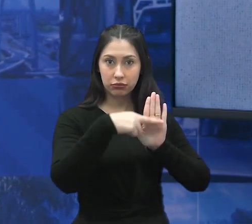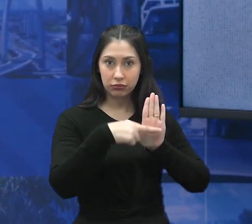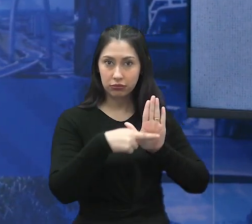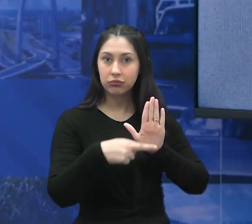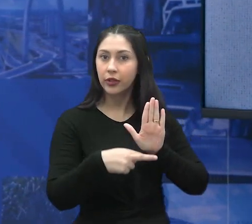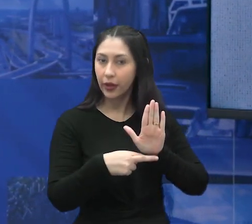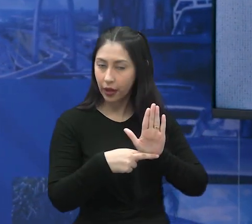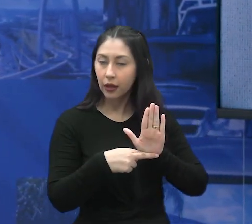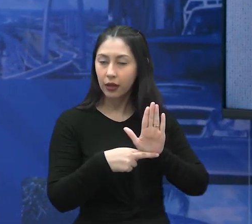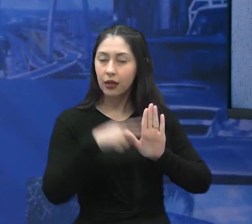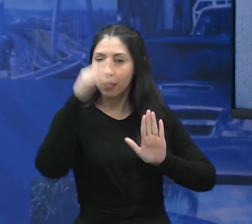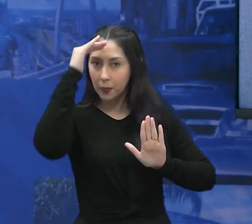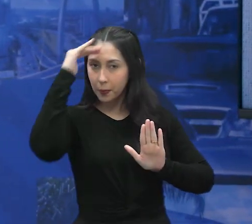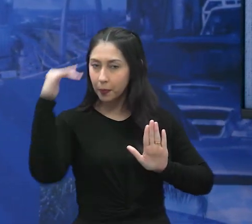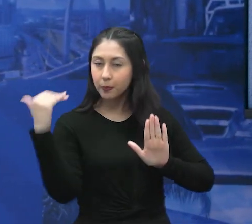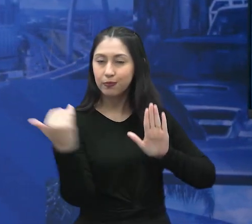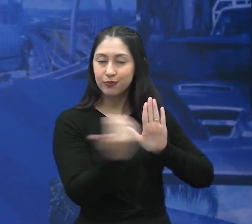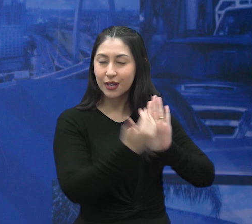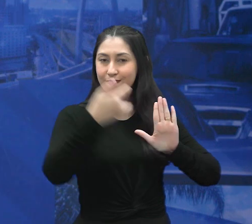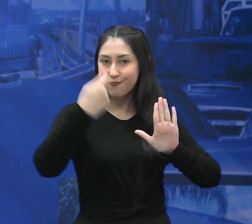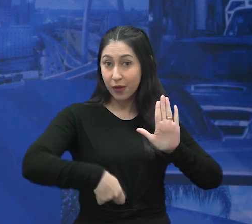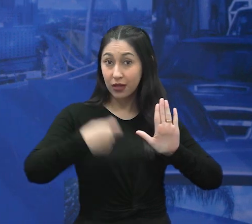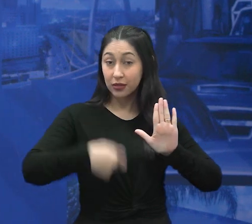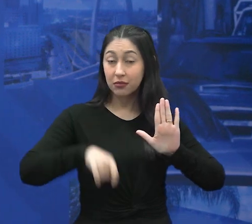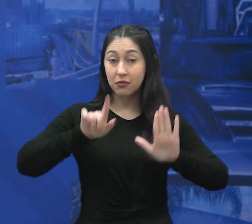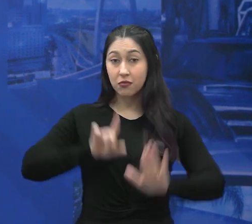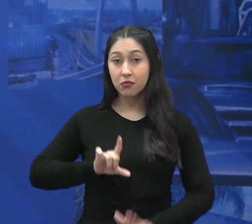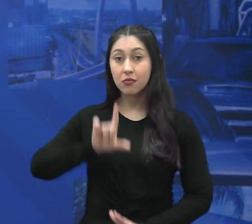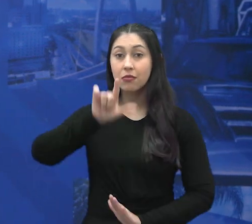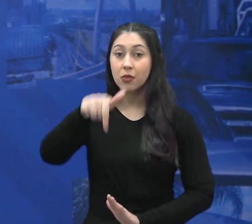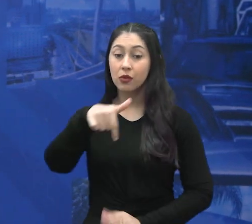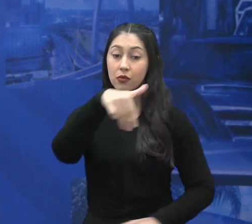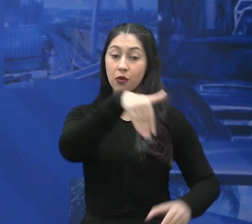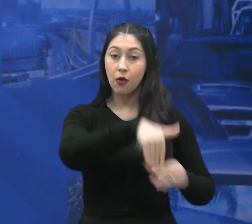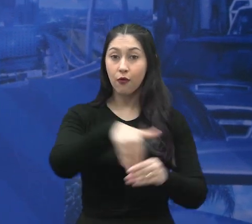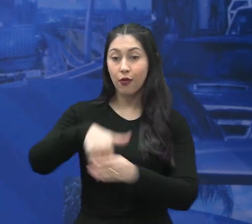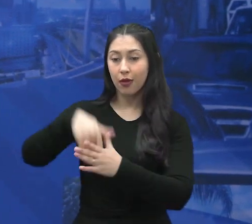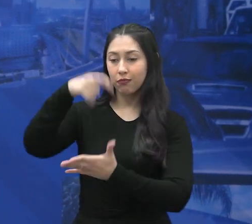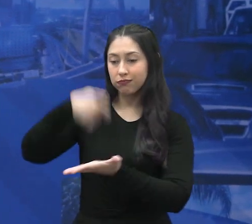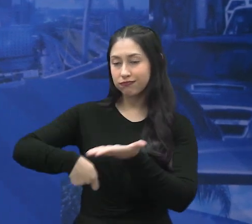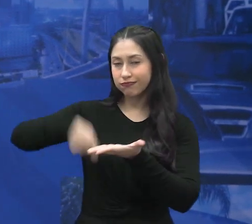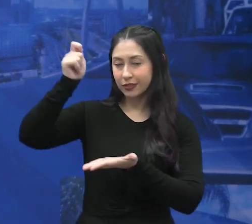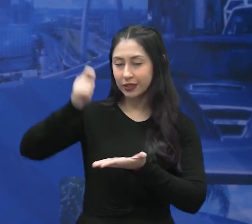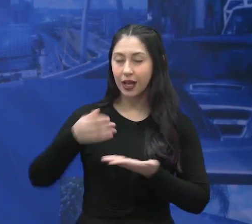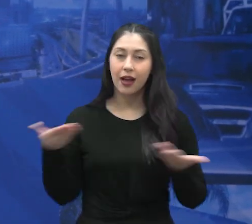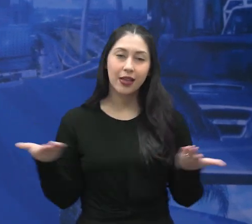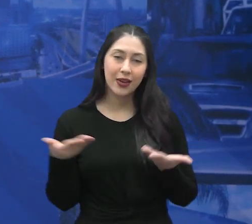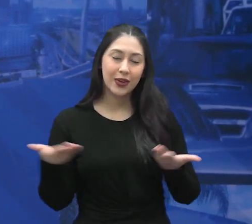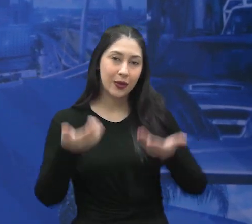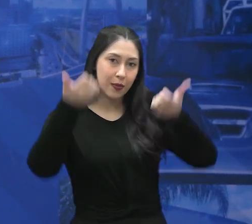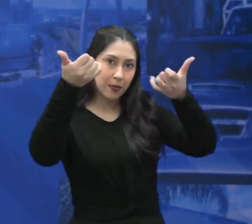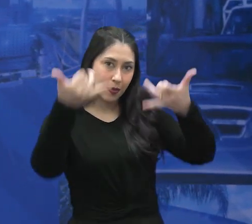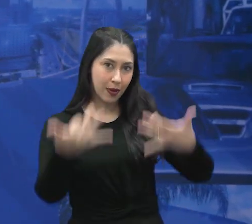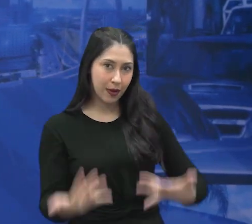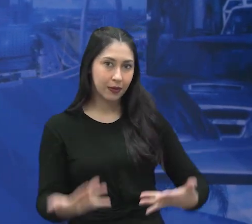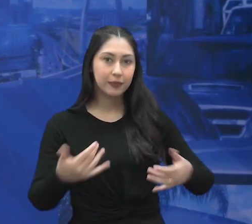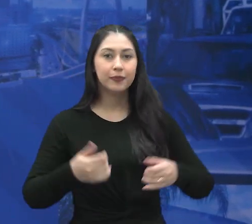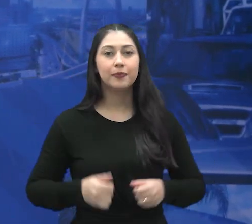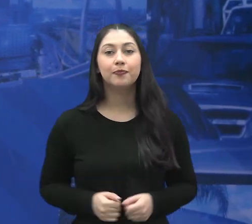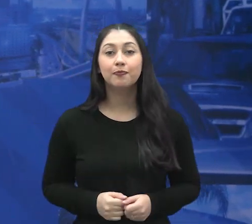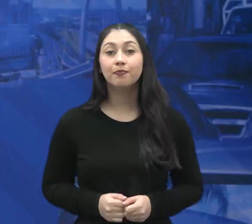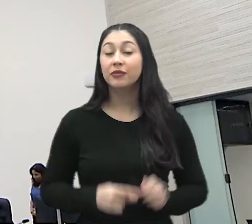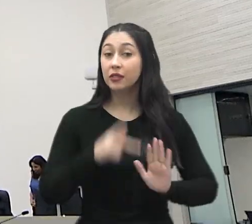e limitações que um projeto precisa seguir para ser votado e sancionado. Vamos conhecer quais são na nossa